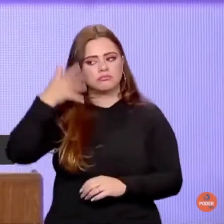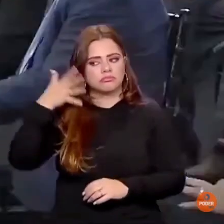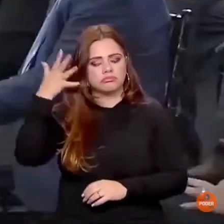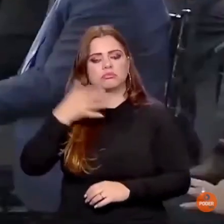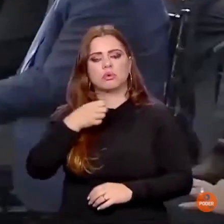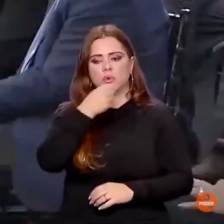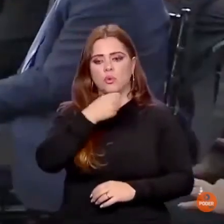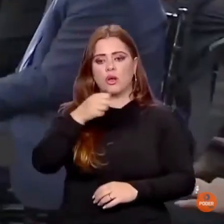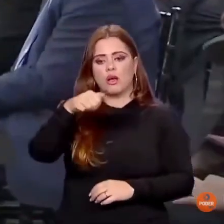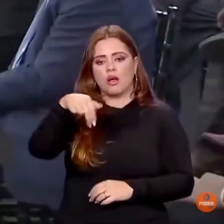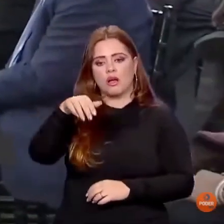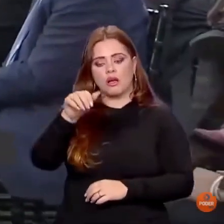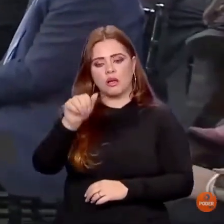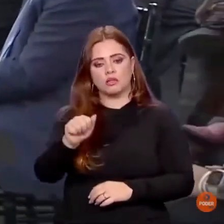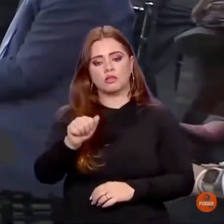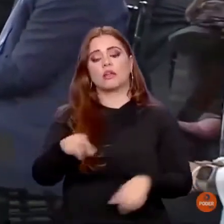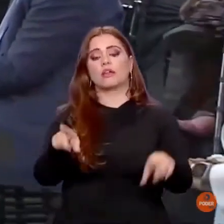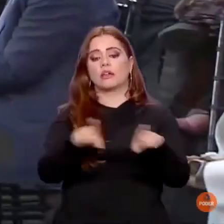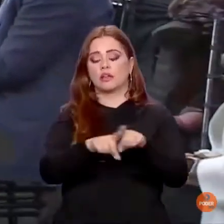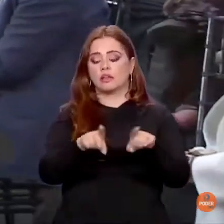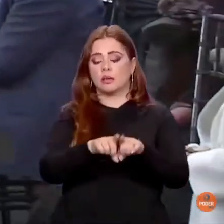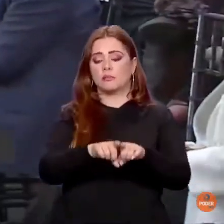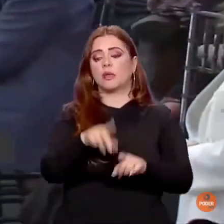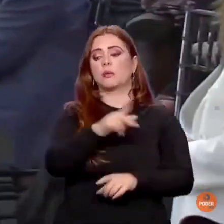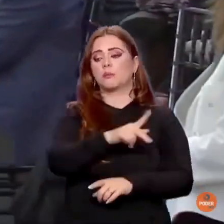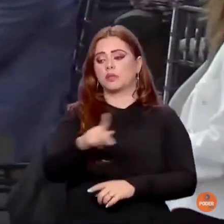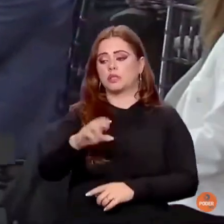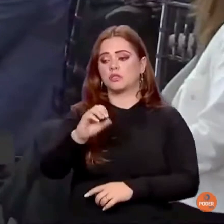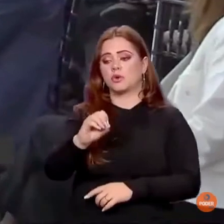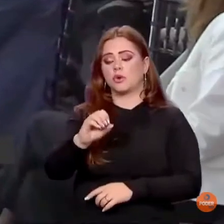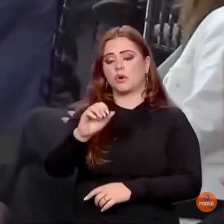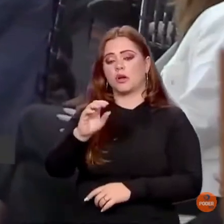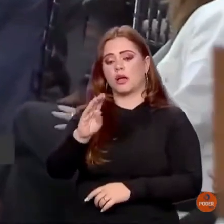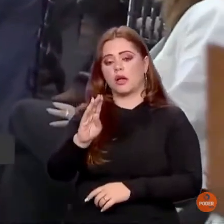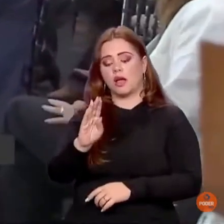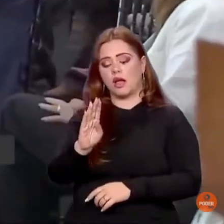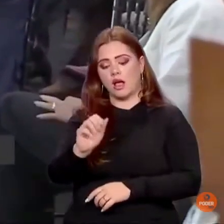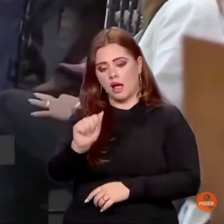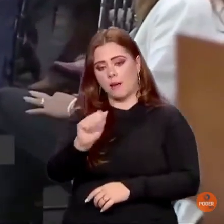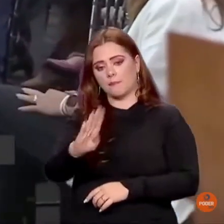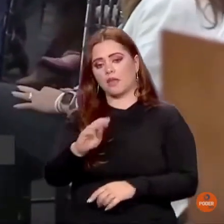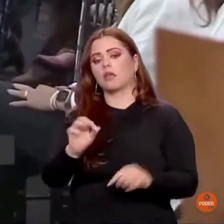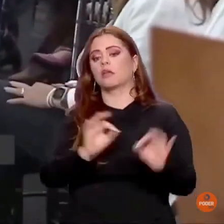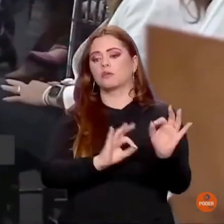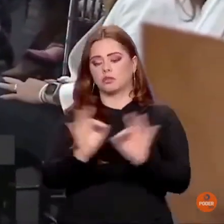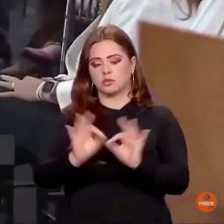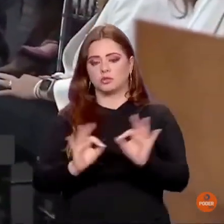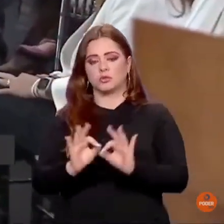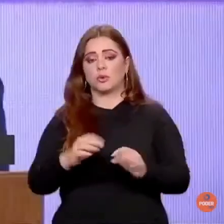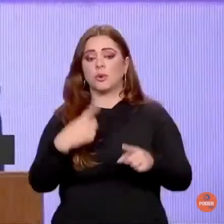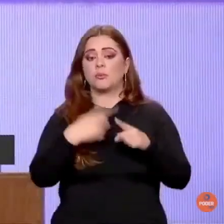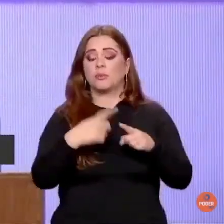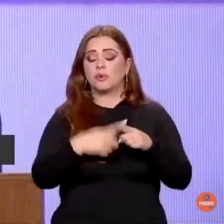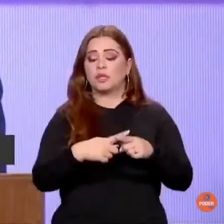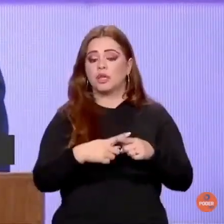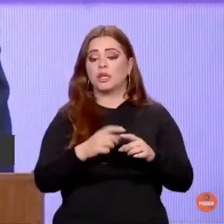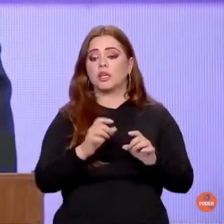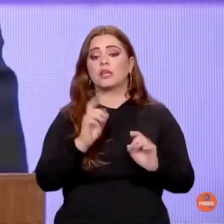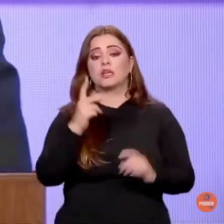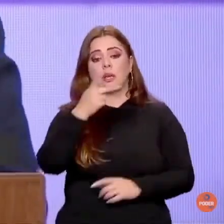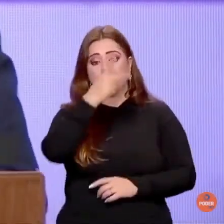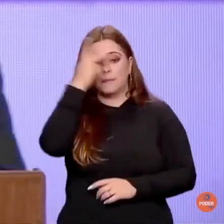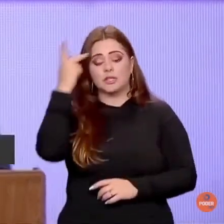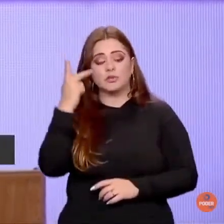fez e ao discurso que o nosso presidente da OAB fez. Porque são os três companheiros, duas companheiras e um companheiro,